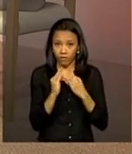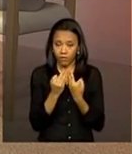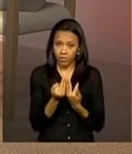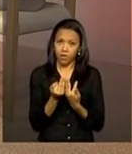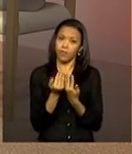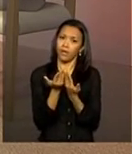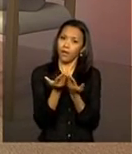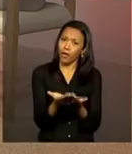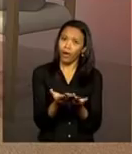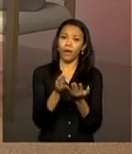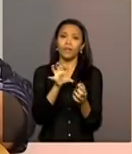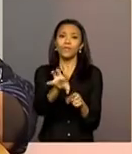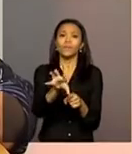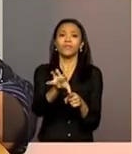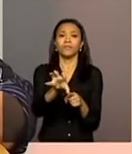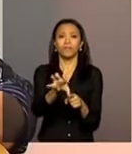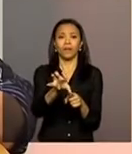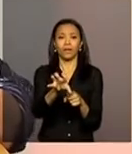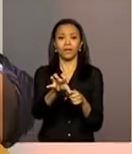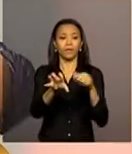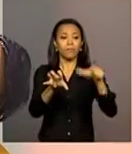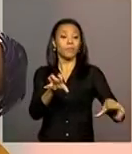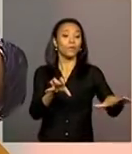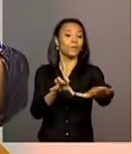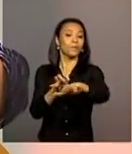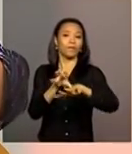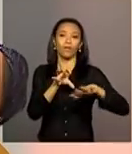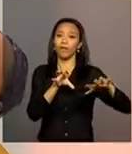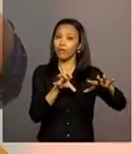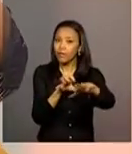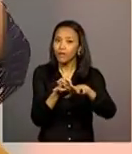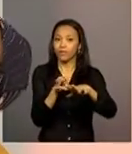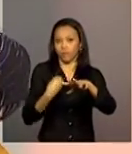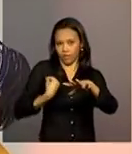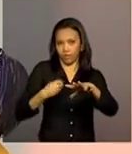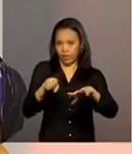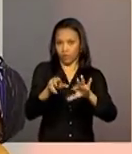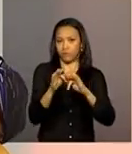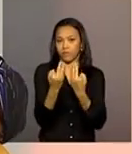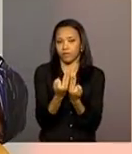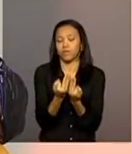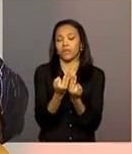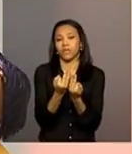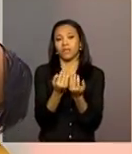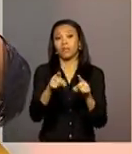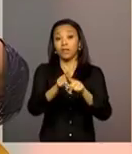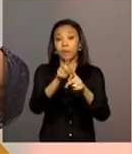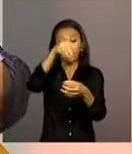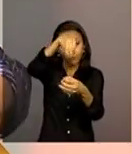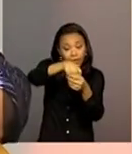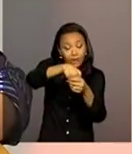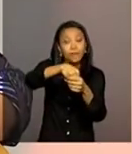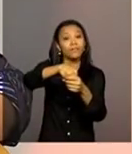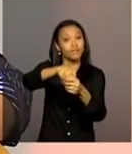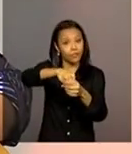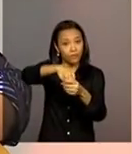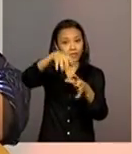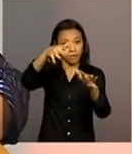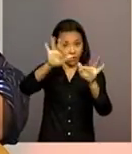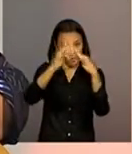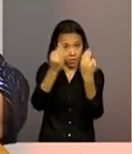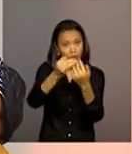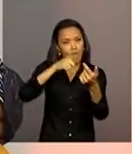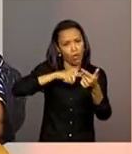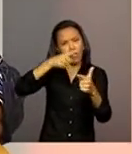pela dinâmica sócio territorial as relações internas familiares decorre também